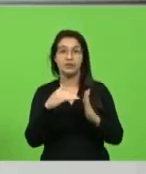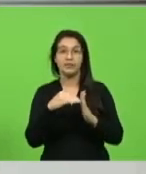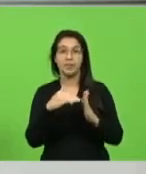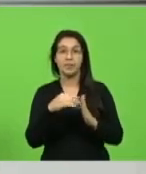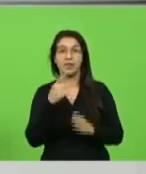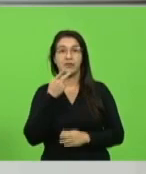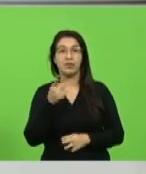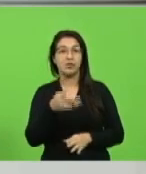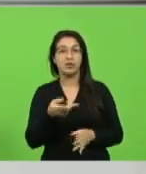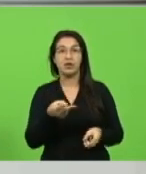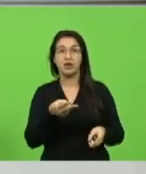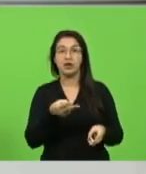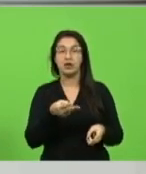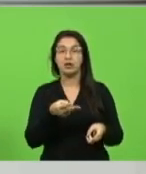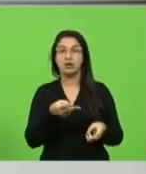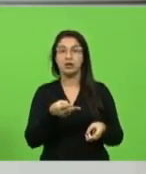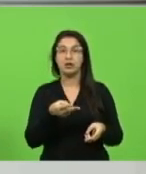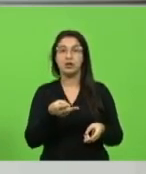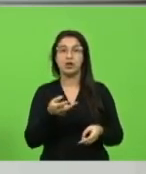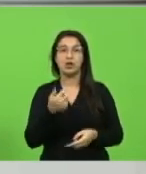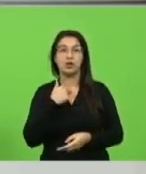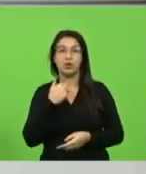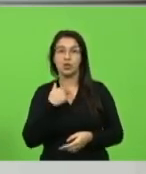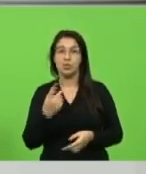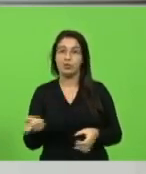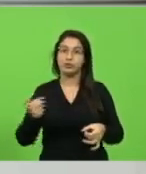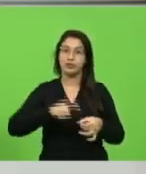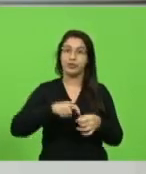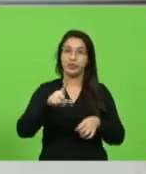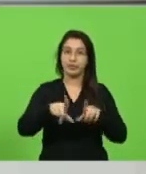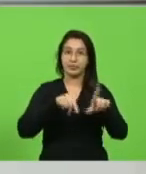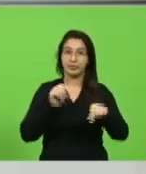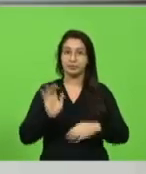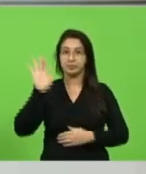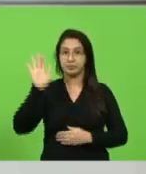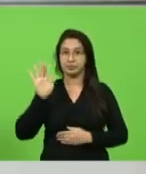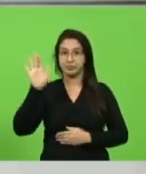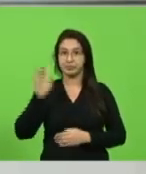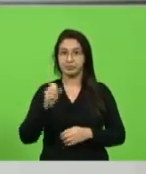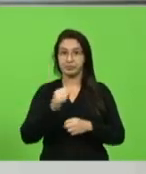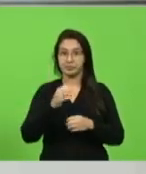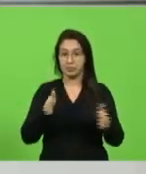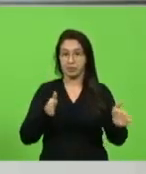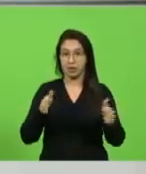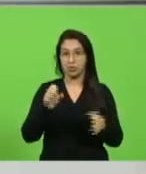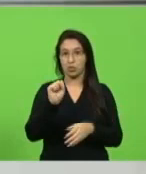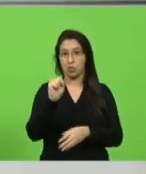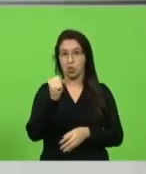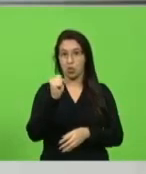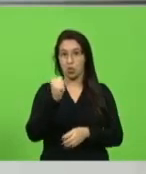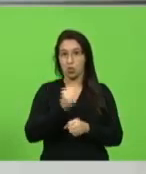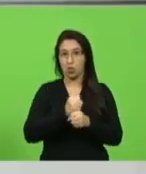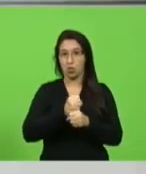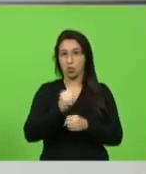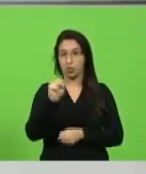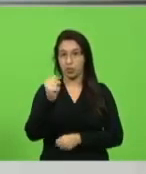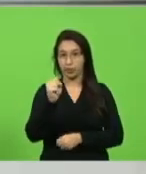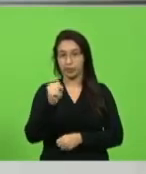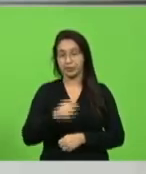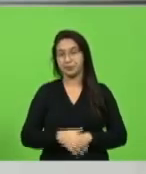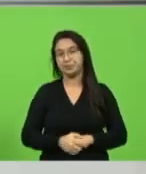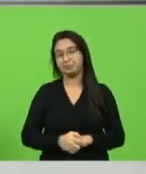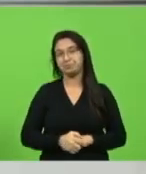inelegibilidade por 8 anos em razão do processo de impeachment. Nesse contexto, a inviabilidade